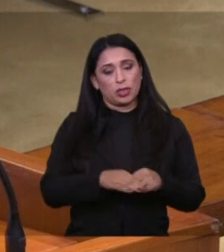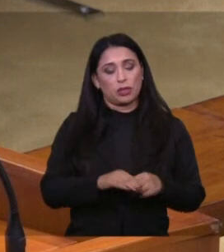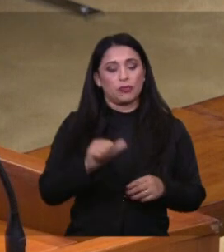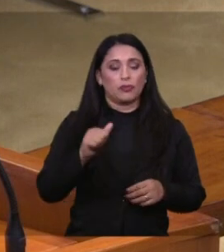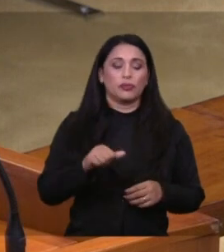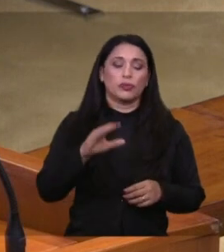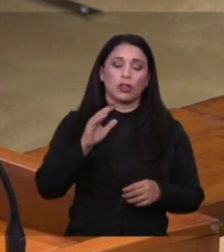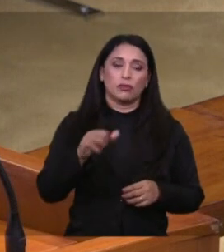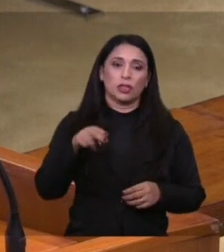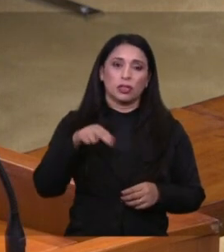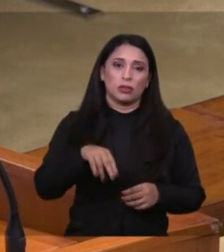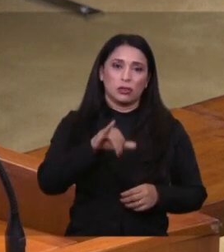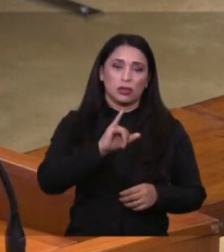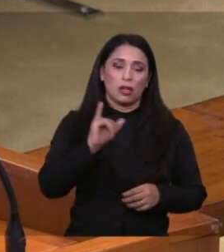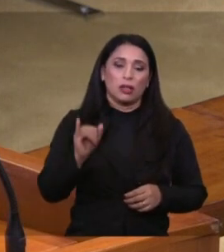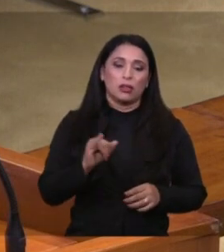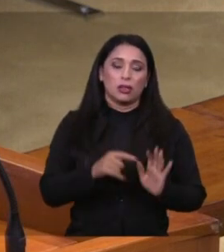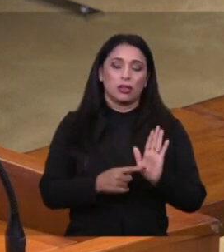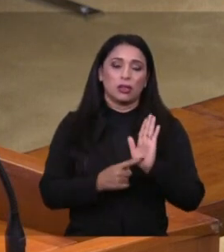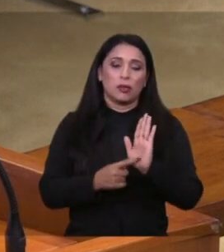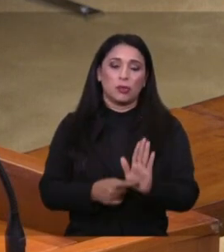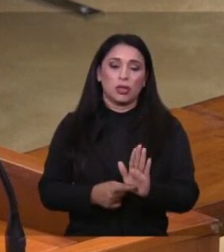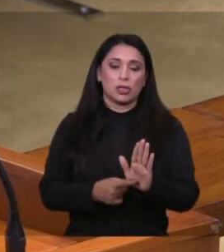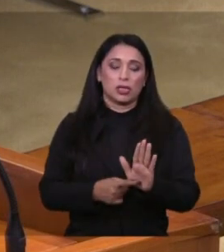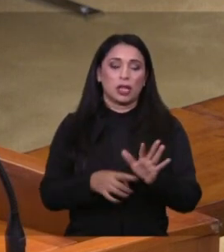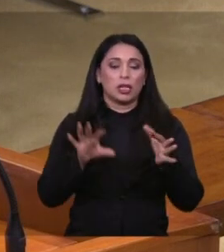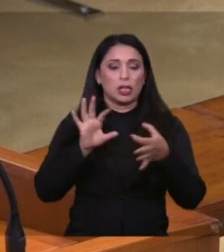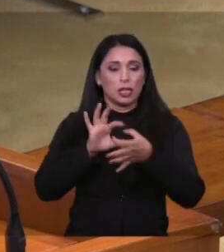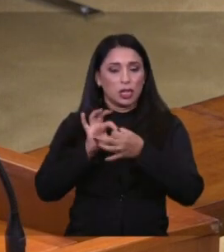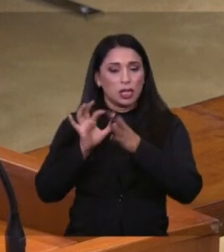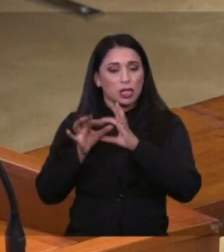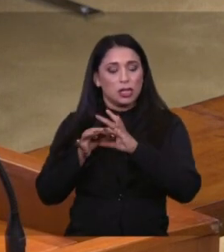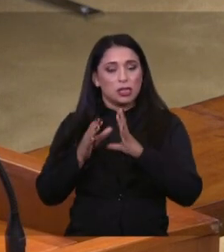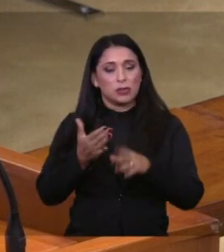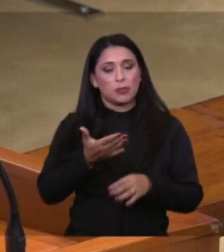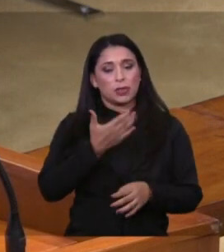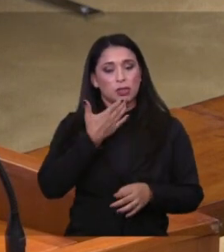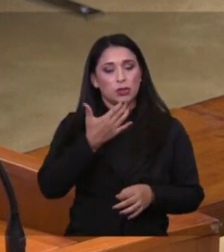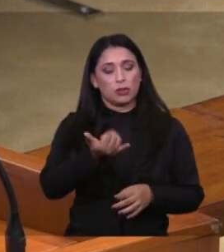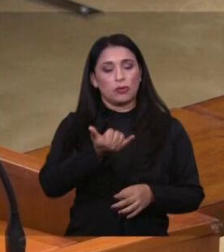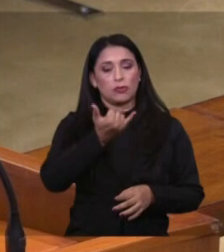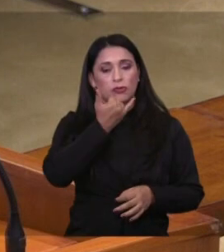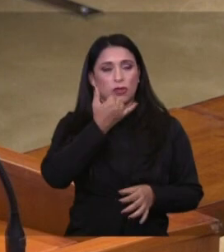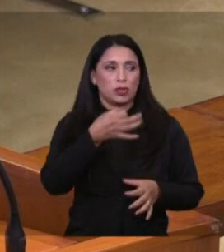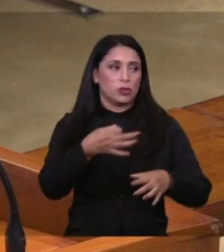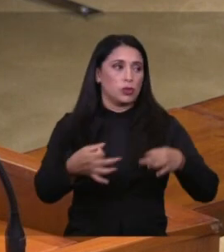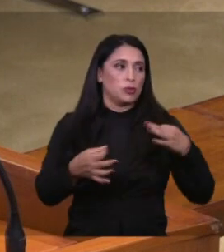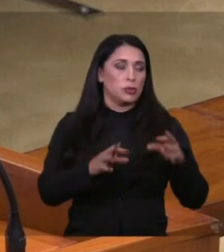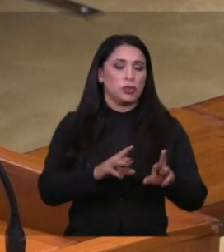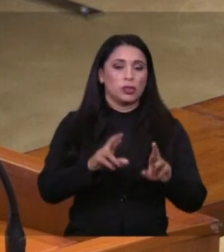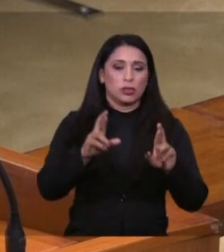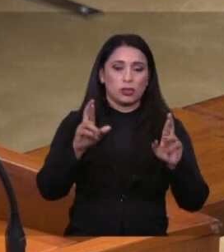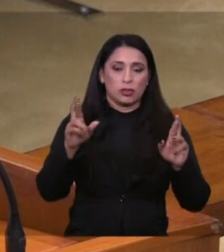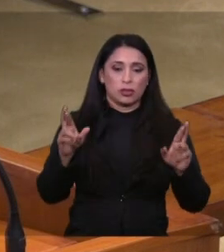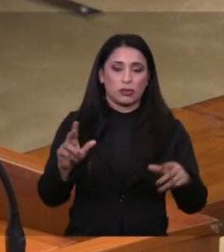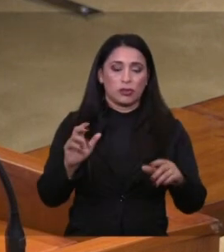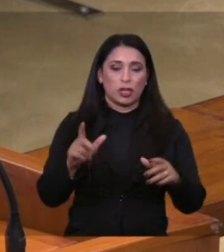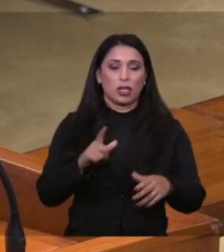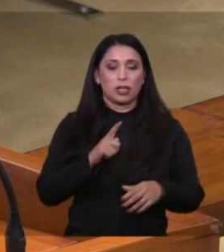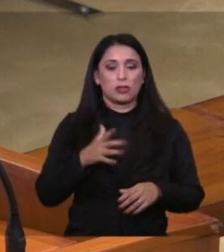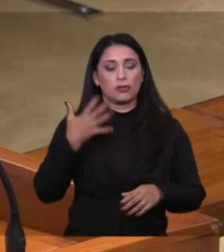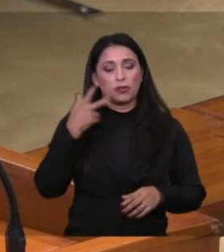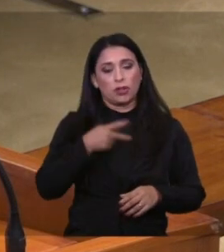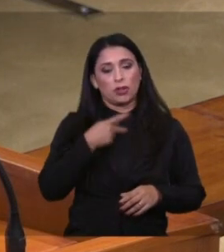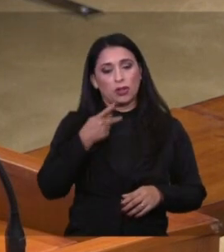da Indústria tem aqui para dizer. Então, dentro desse contexto, pedindo subvenia a posições contrárias que foram defendidas da